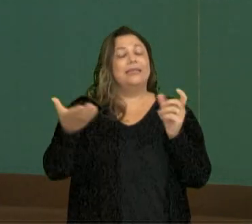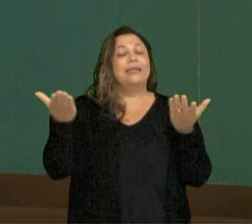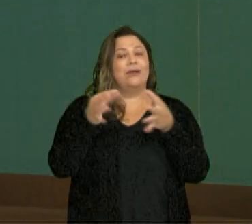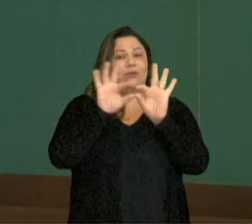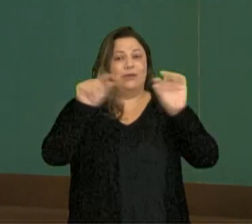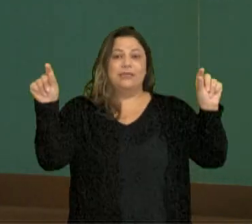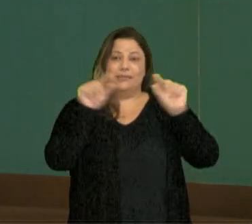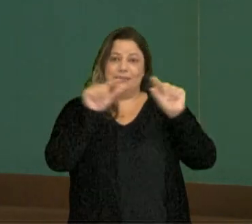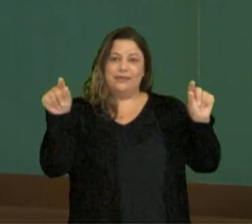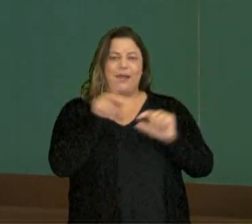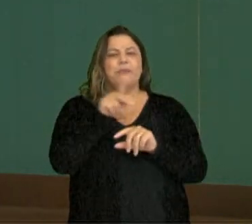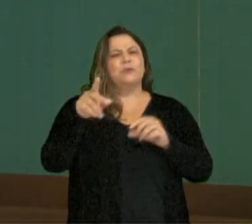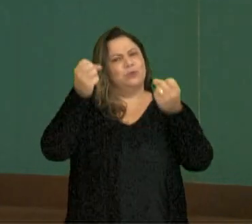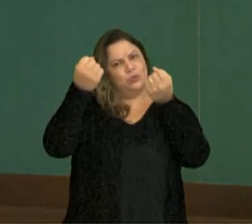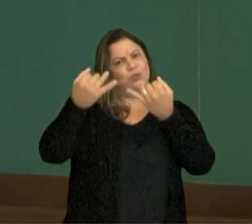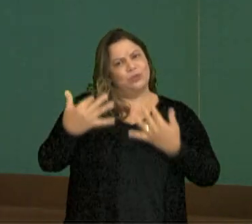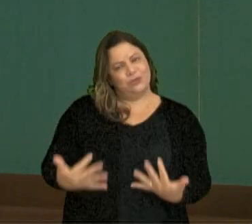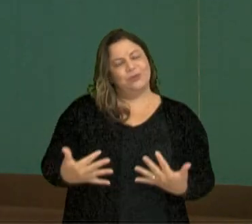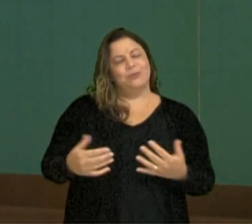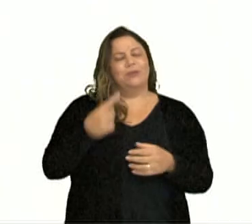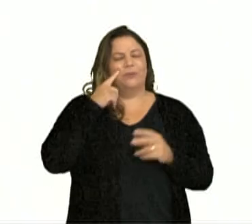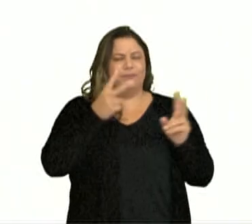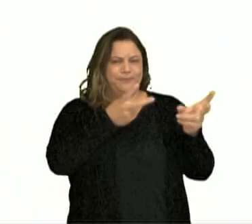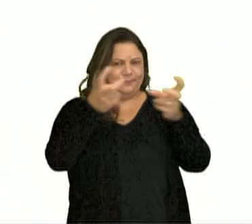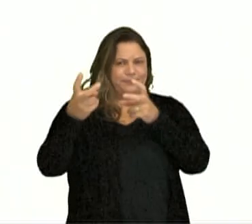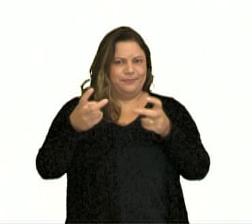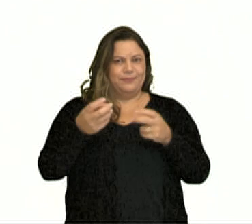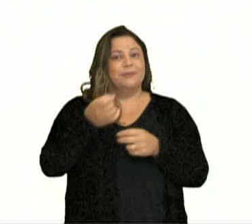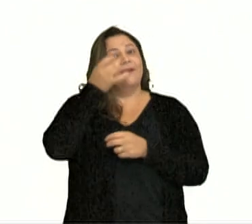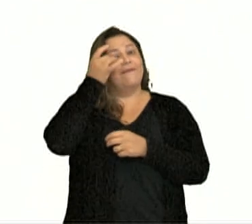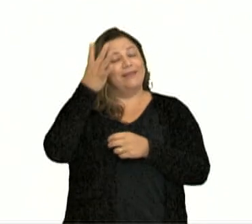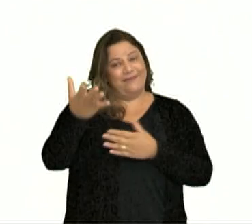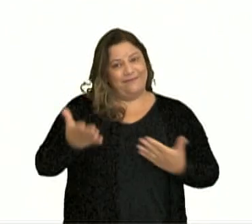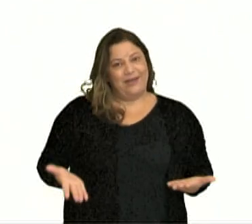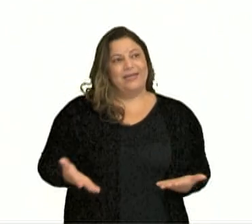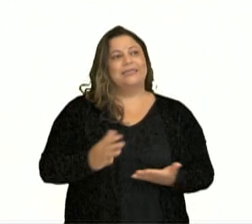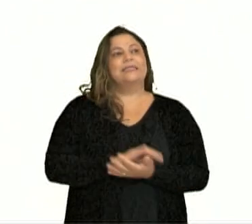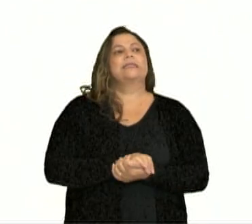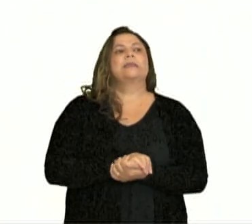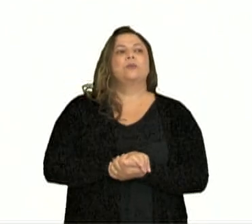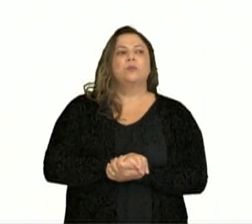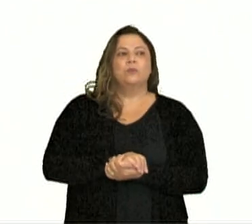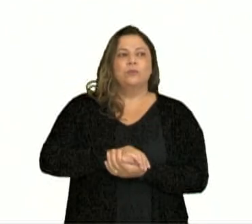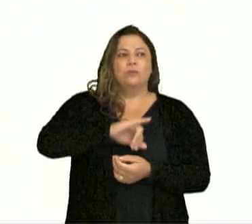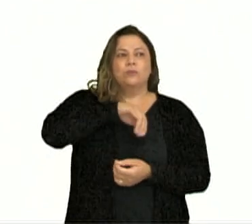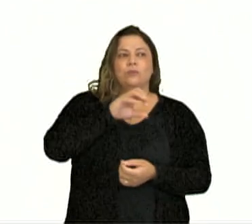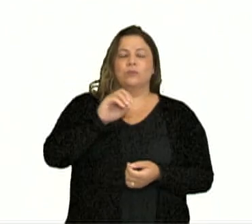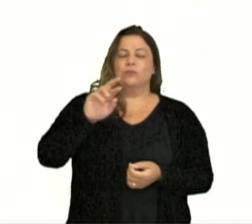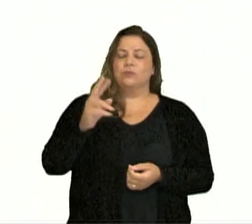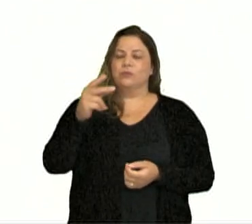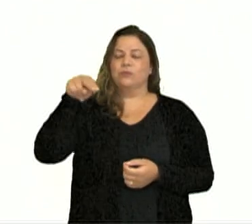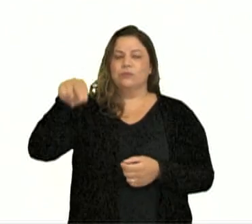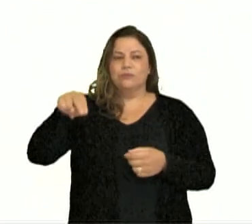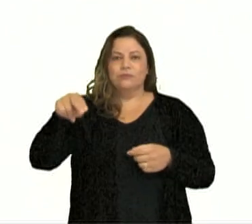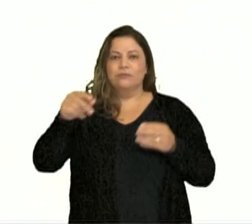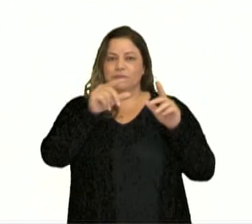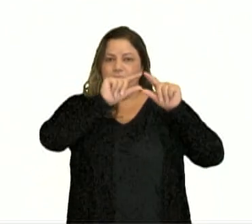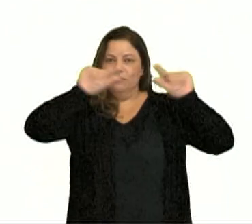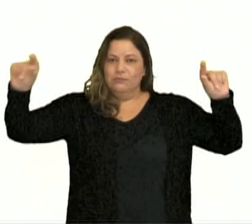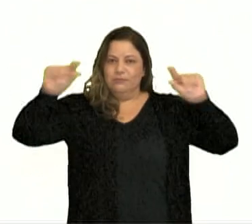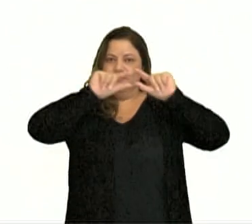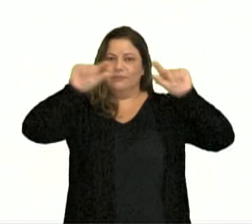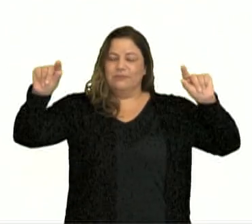falou. Se você prestou atenção, vai ser moleza. Olha lá. John has blue eyes and a beautiful